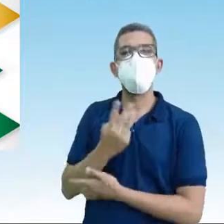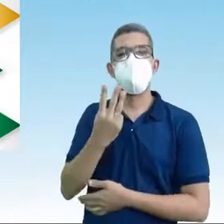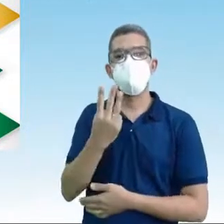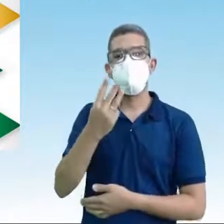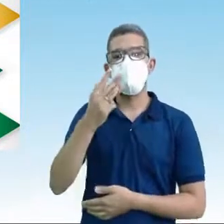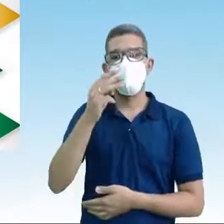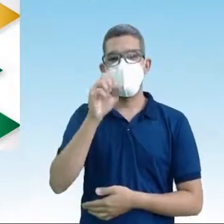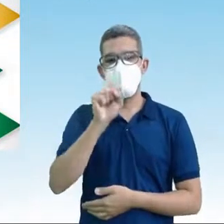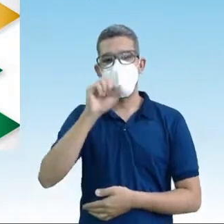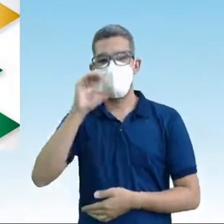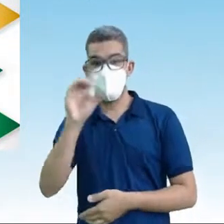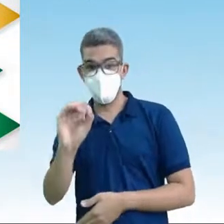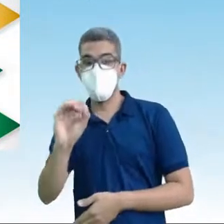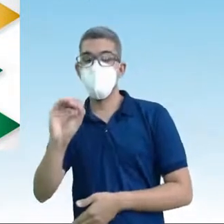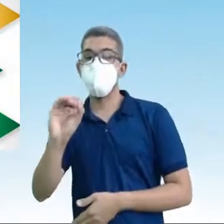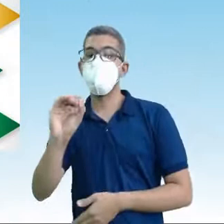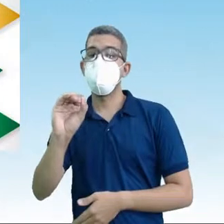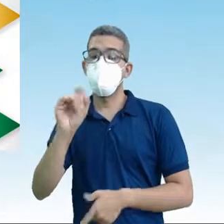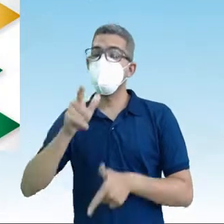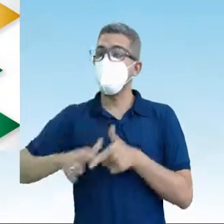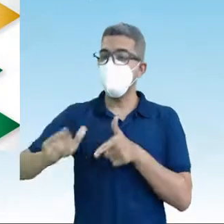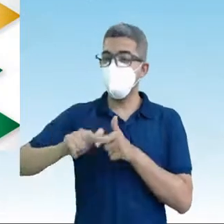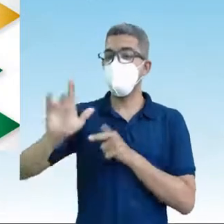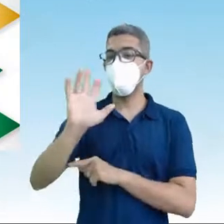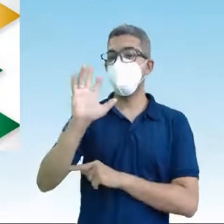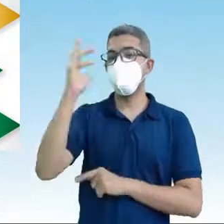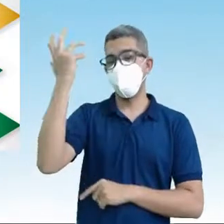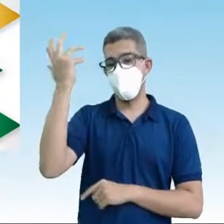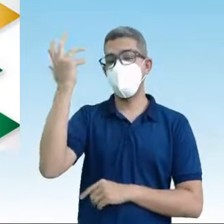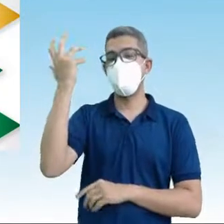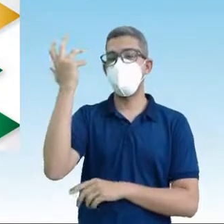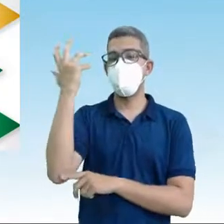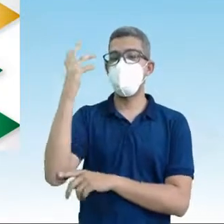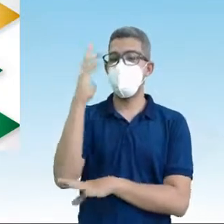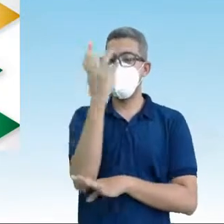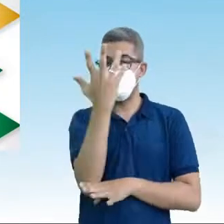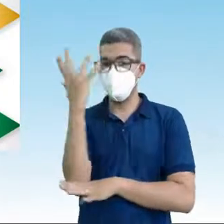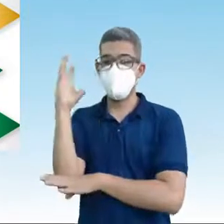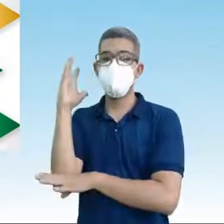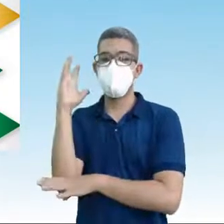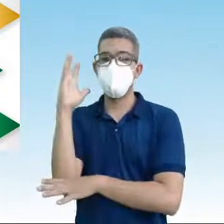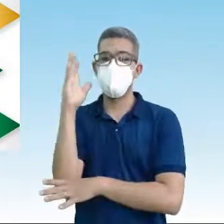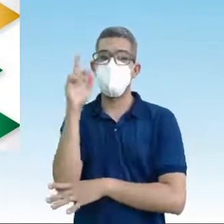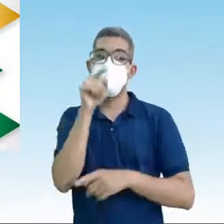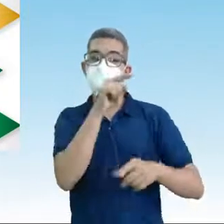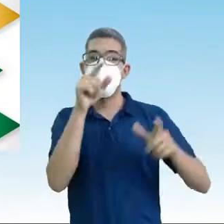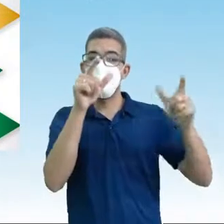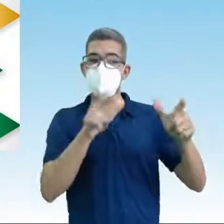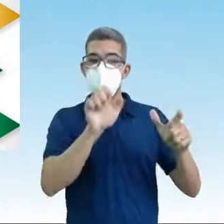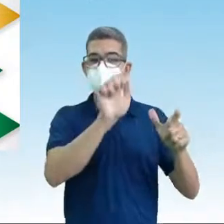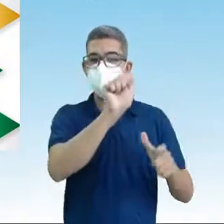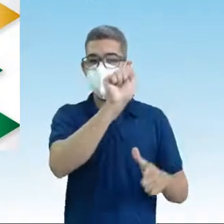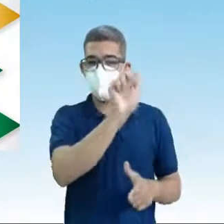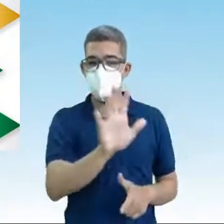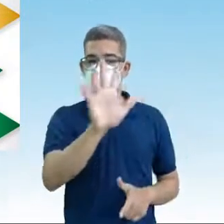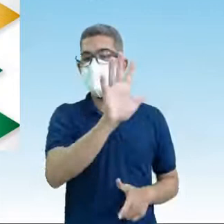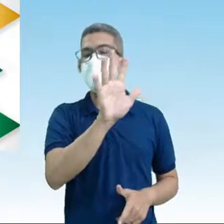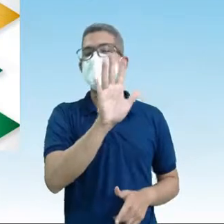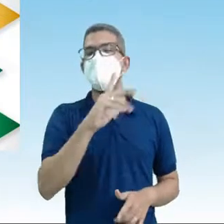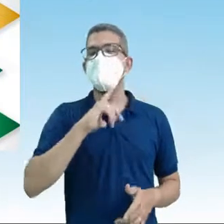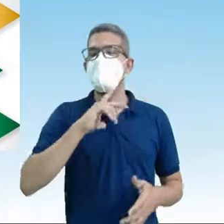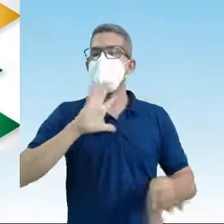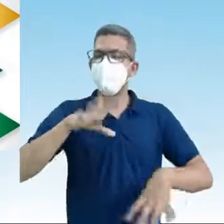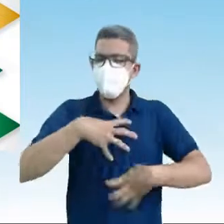380 desastres naturais no mundo e a região da Ásia foi a mais afetada, ou seja,